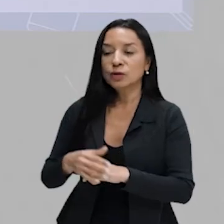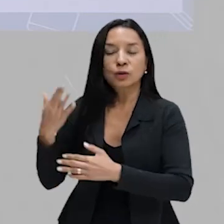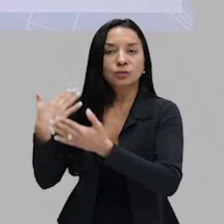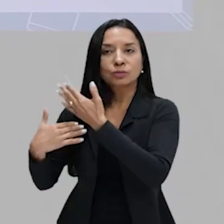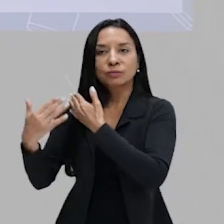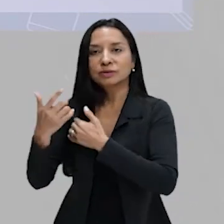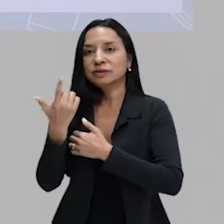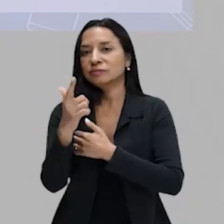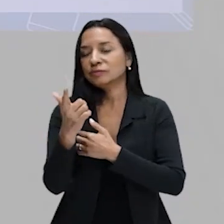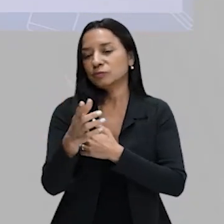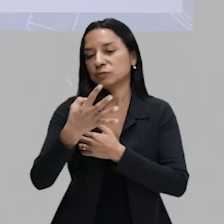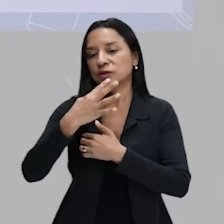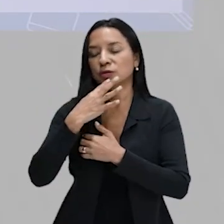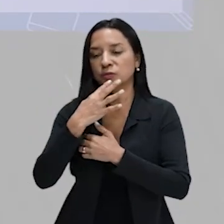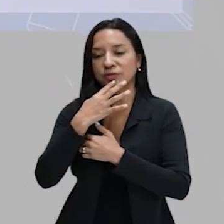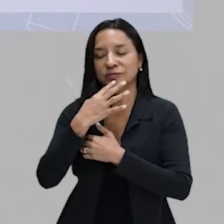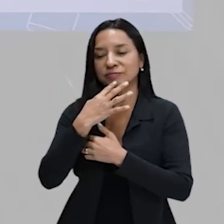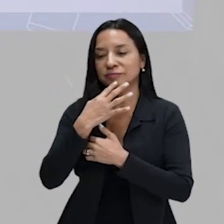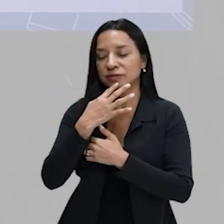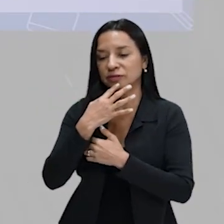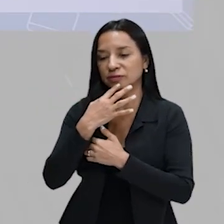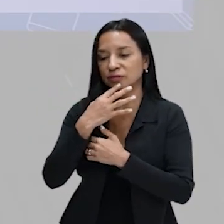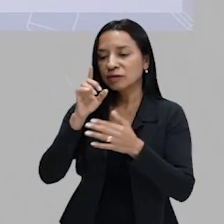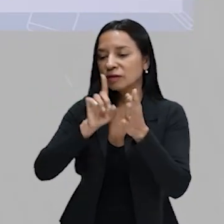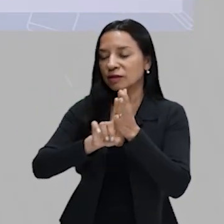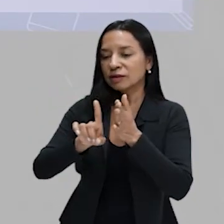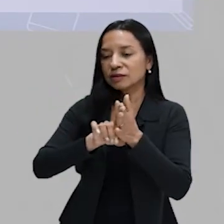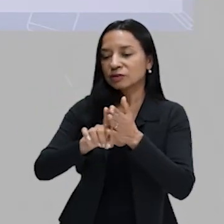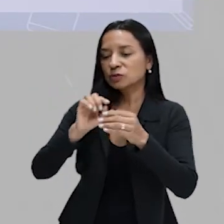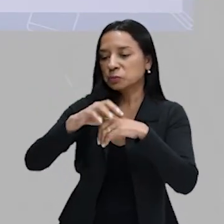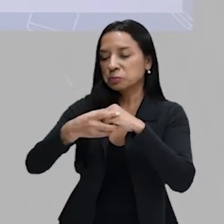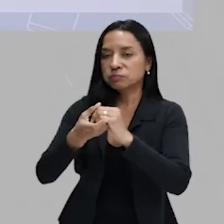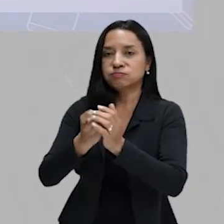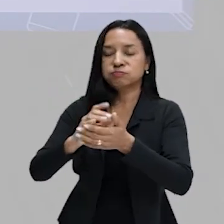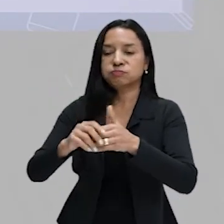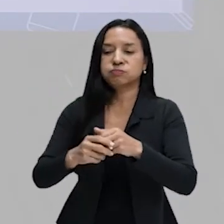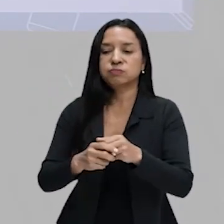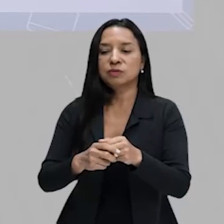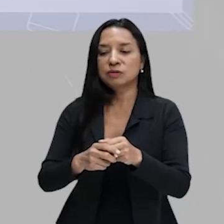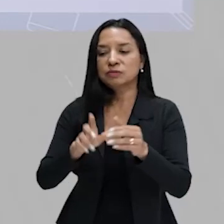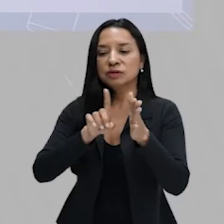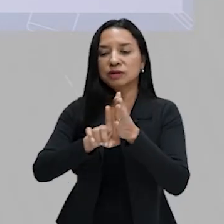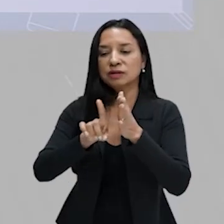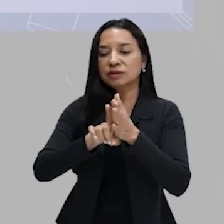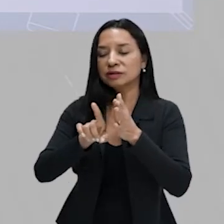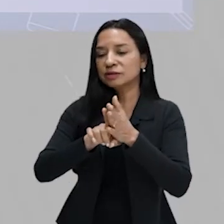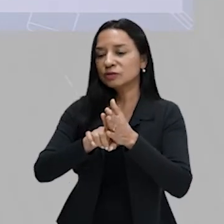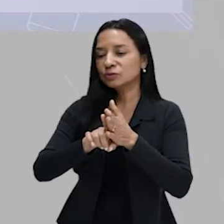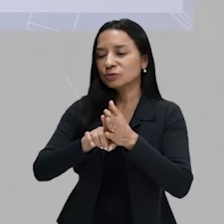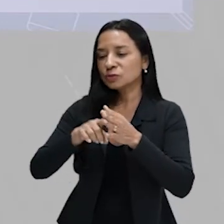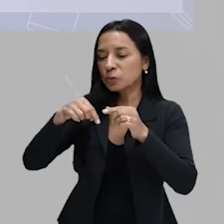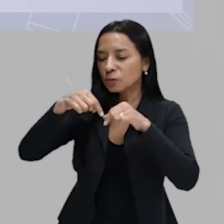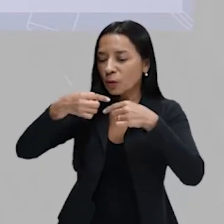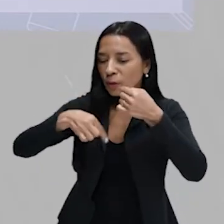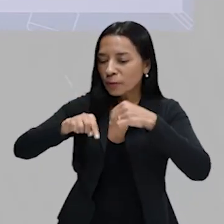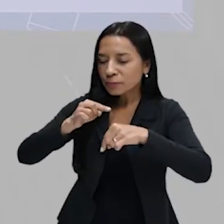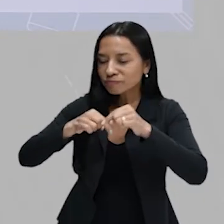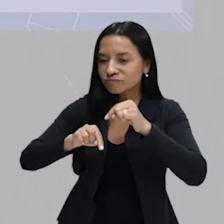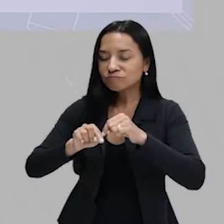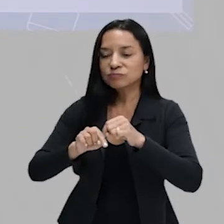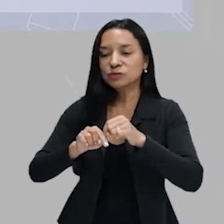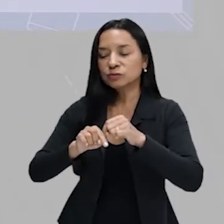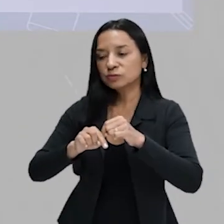não se tinha conhecimento sobre a questão de lavar as mãos, né, sobre a questão dos micro-organismos. Então,